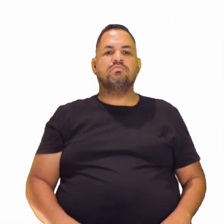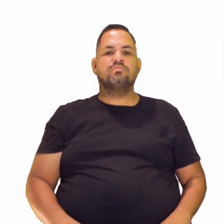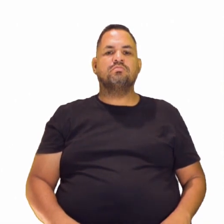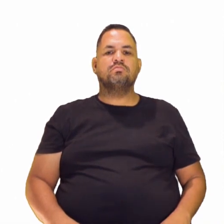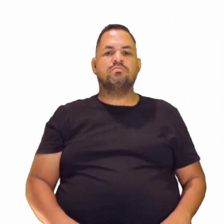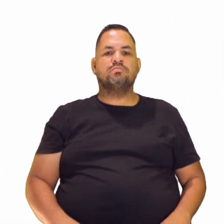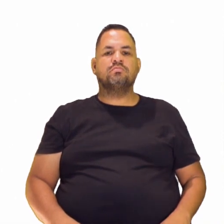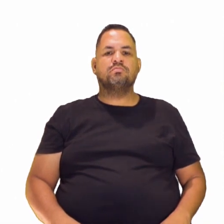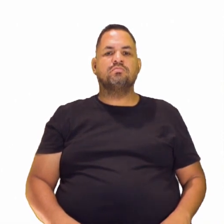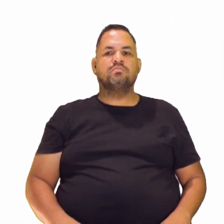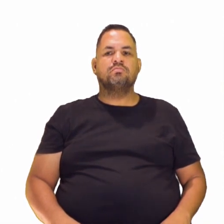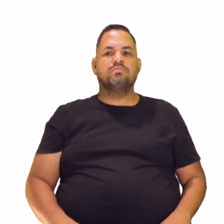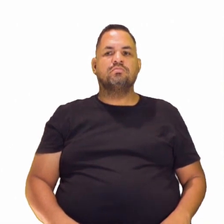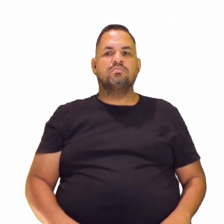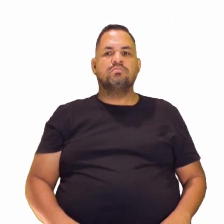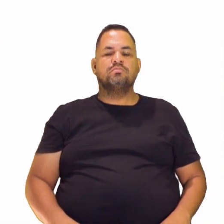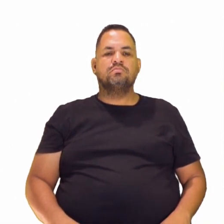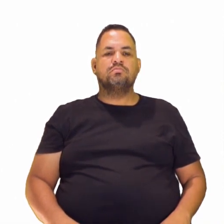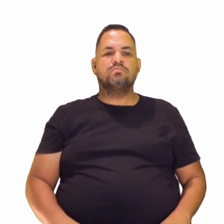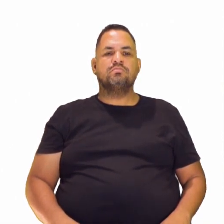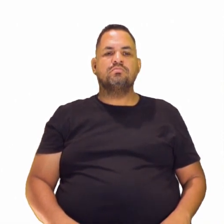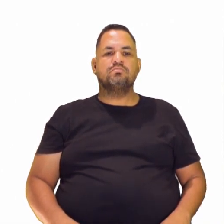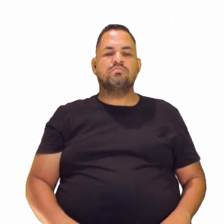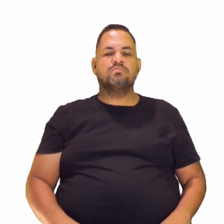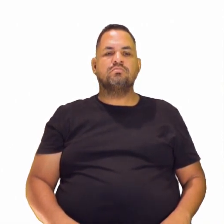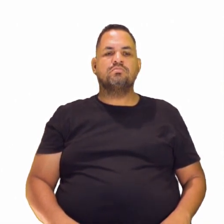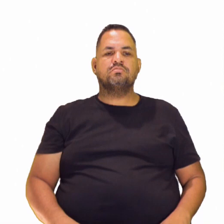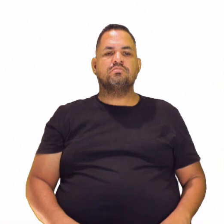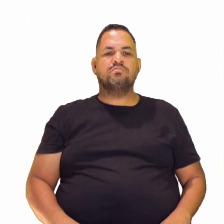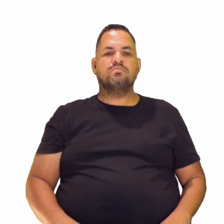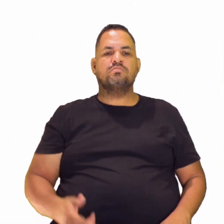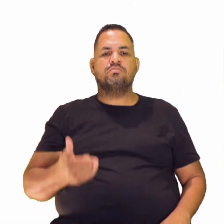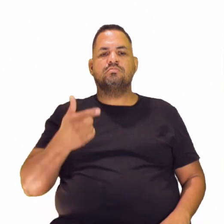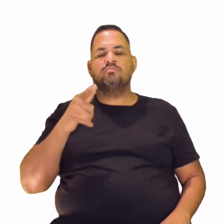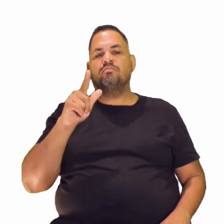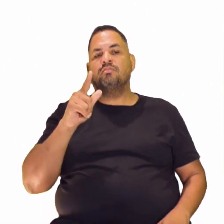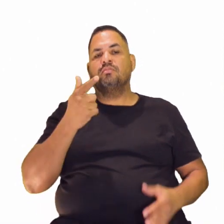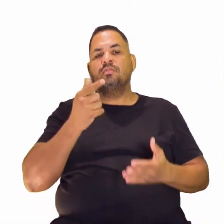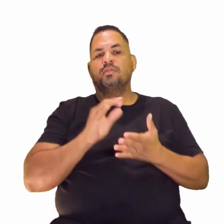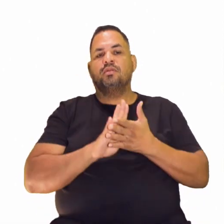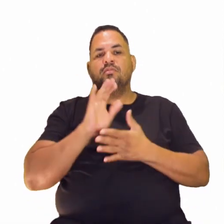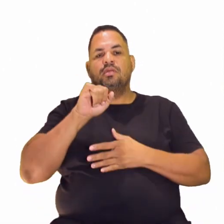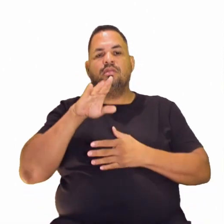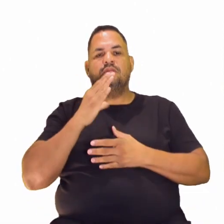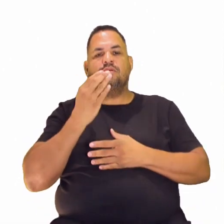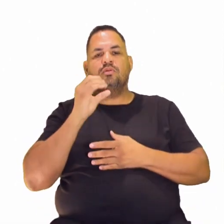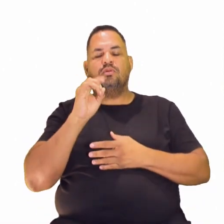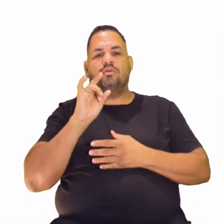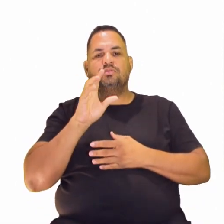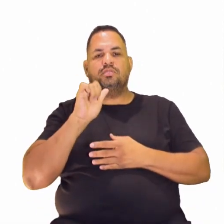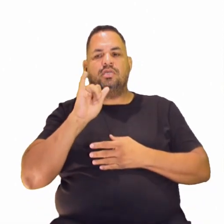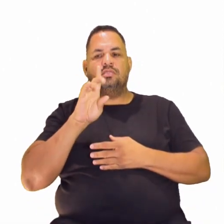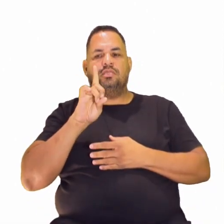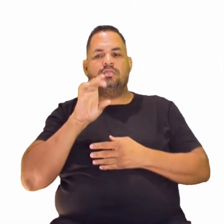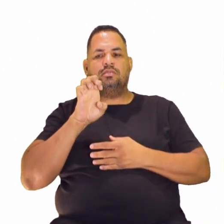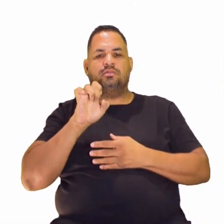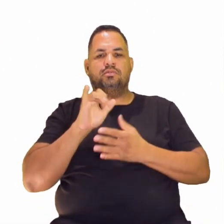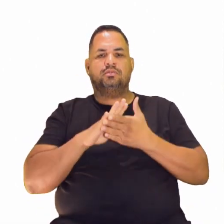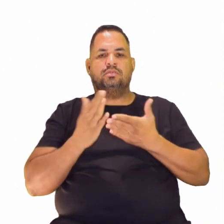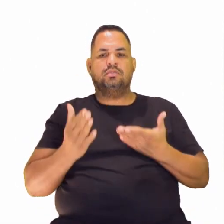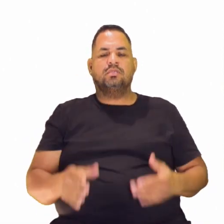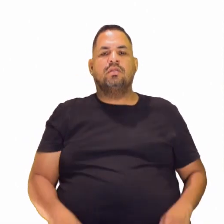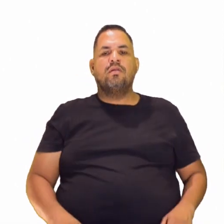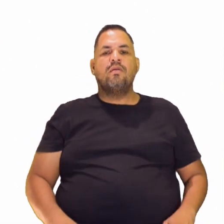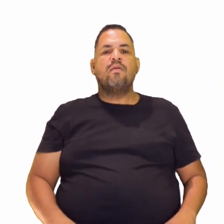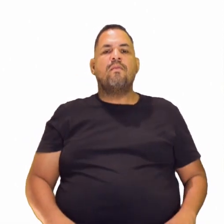das esculturas, né? Então, um outro artista, o Manuel da Costa Ataíde, né?